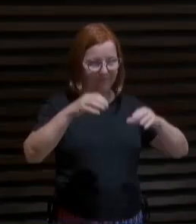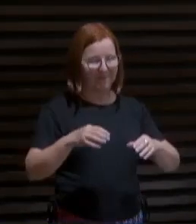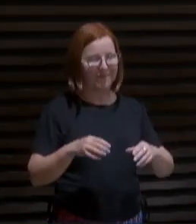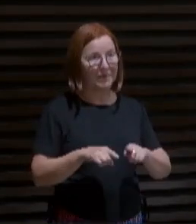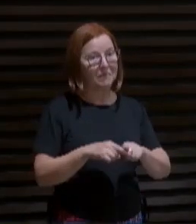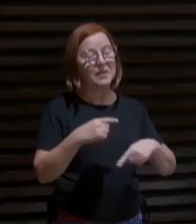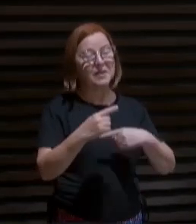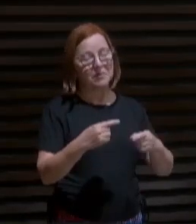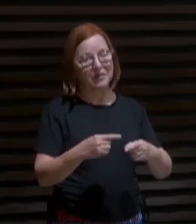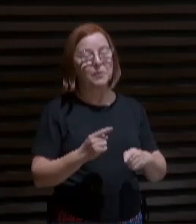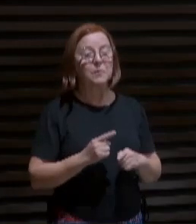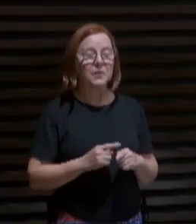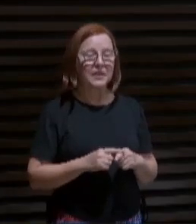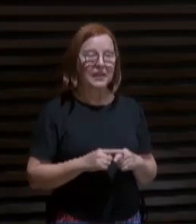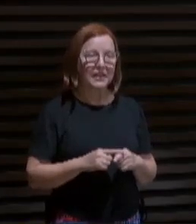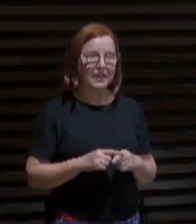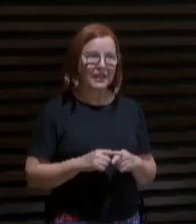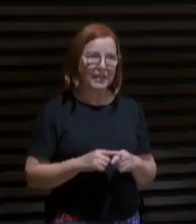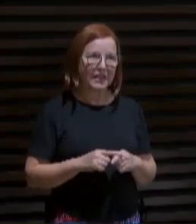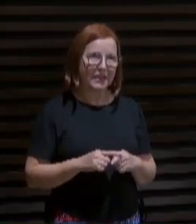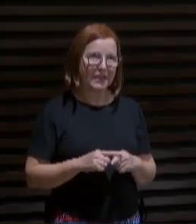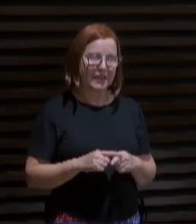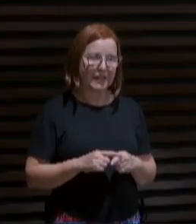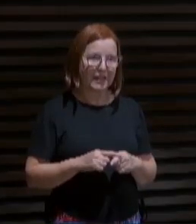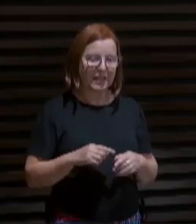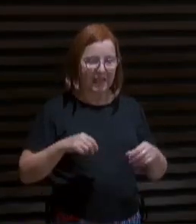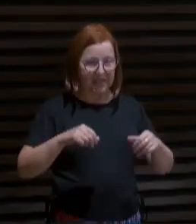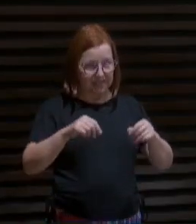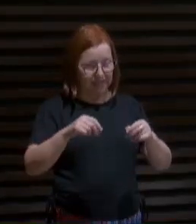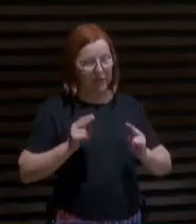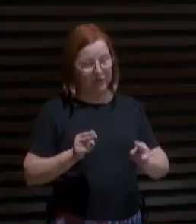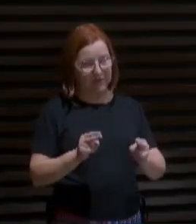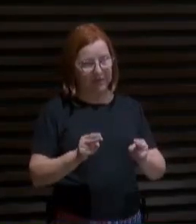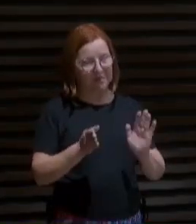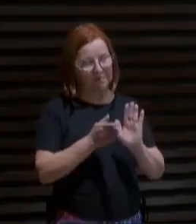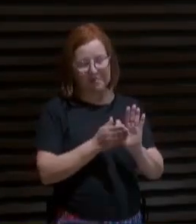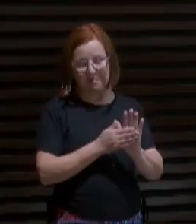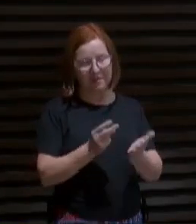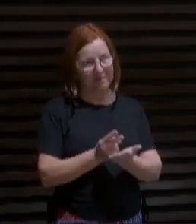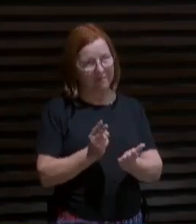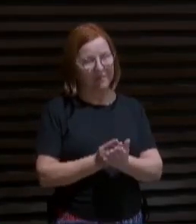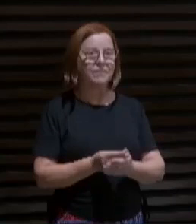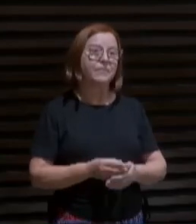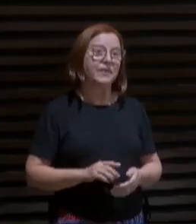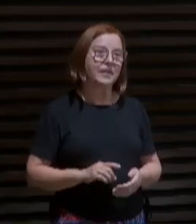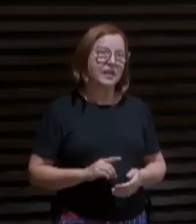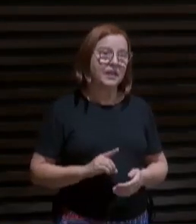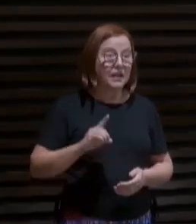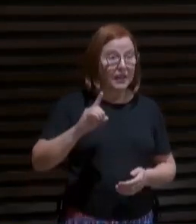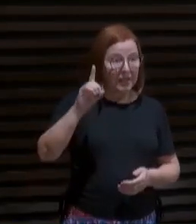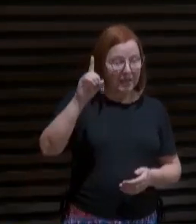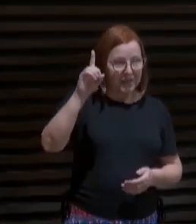passou para o outro lado e os propósitos continuaram. Deus sepultou, segundo alguns